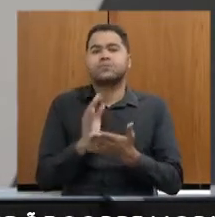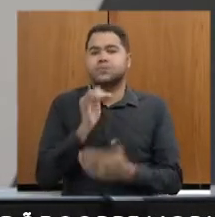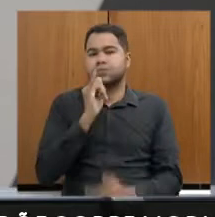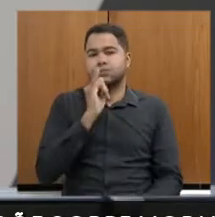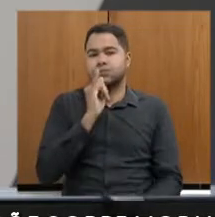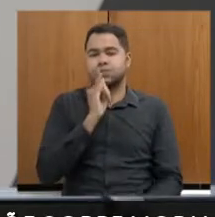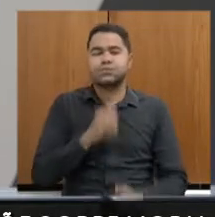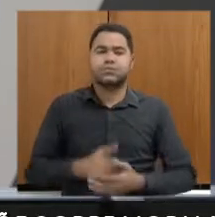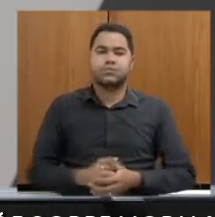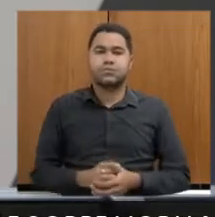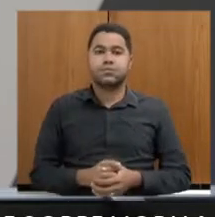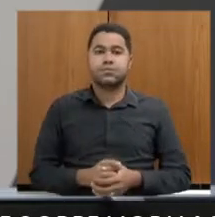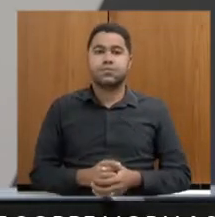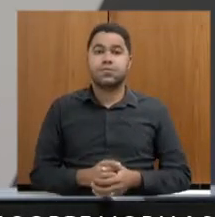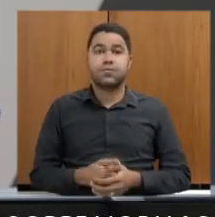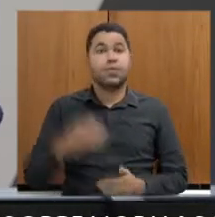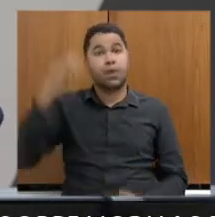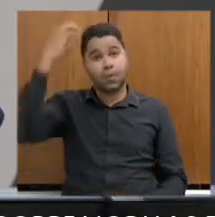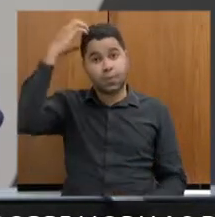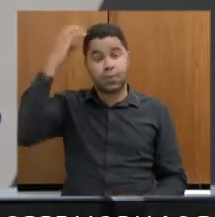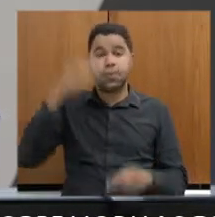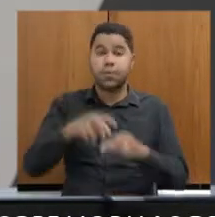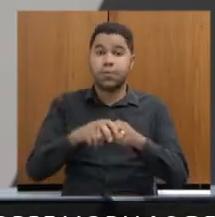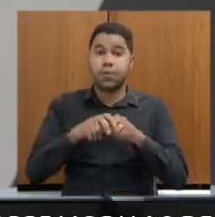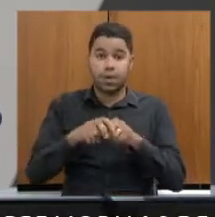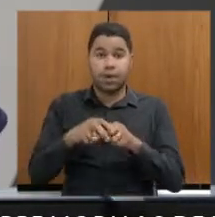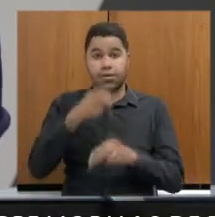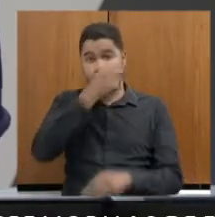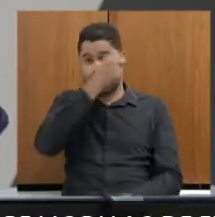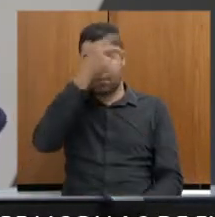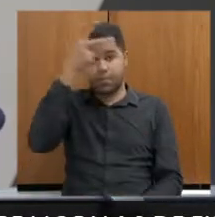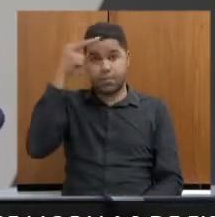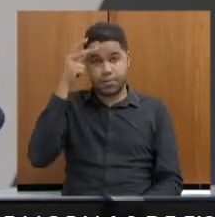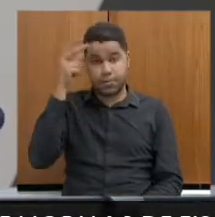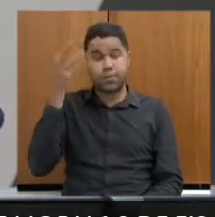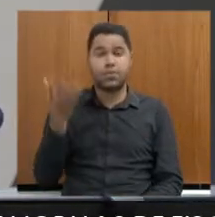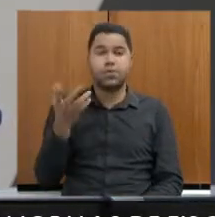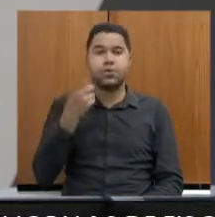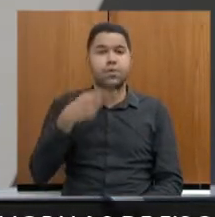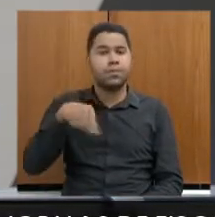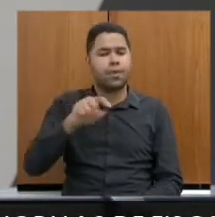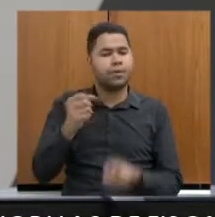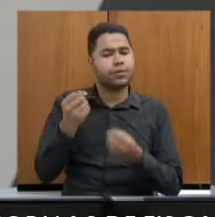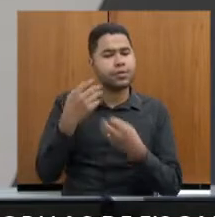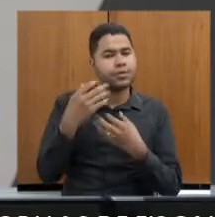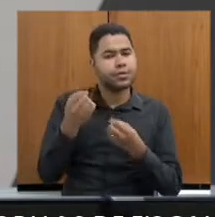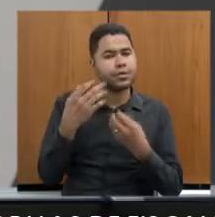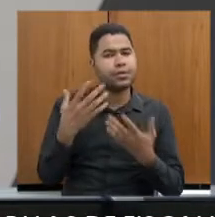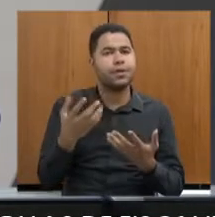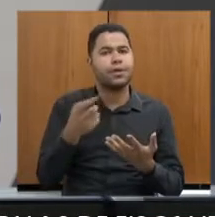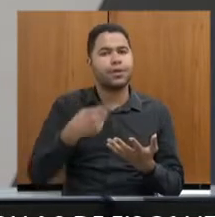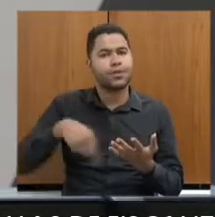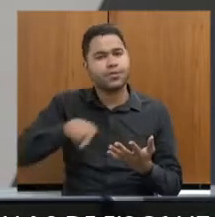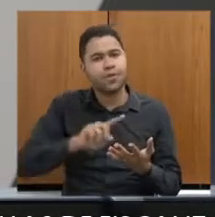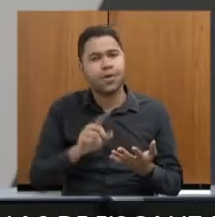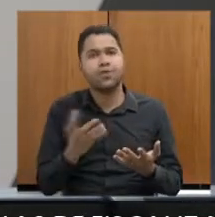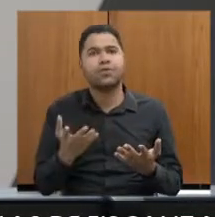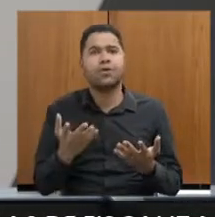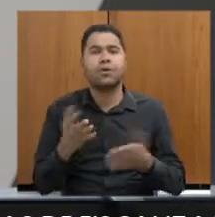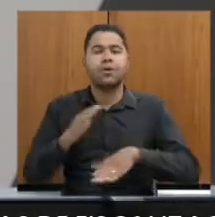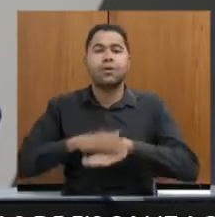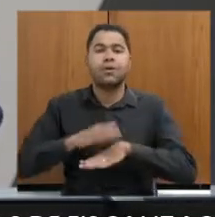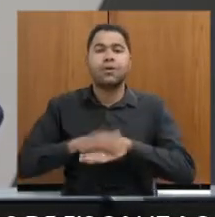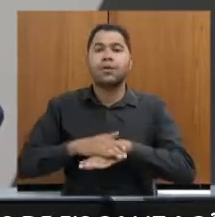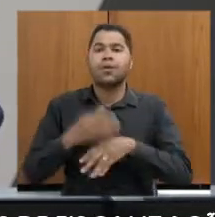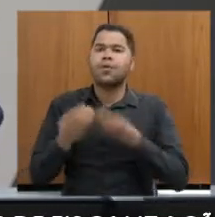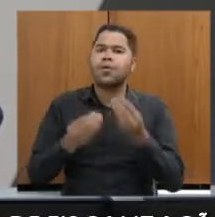a culpa em você vem função da prefeitura depois eu tenho que ensinar aí para os deputados aí para gente pelo